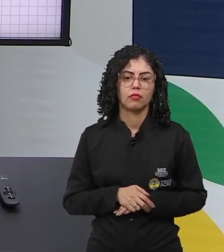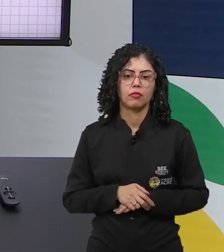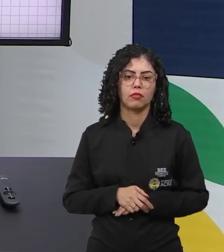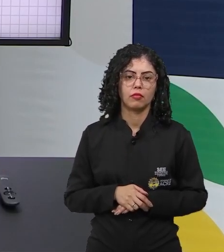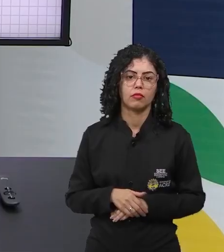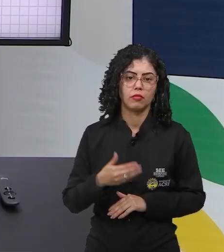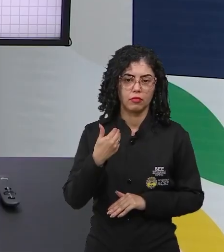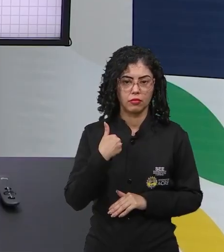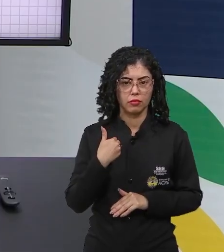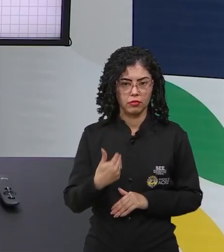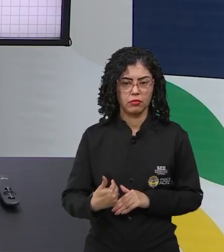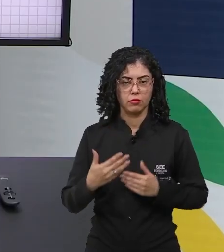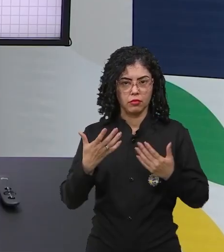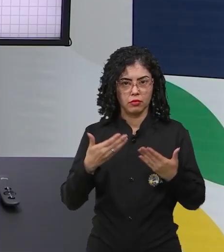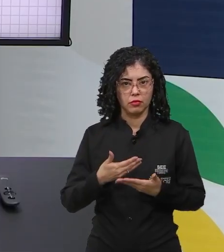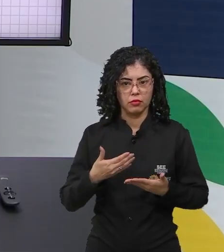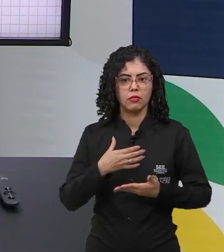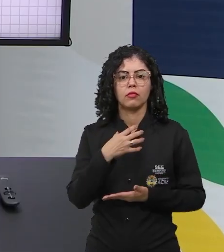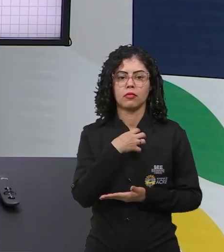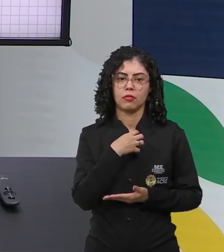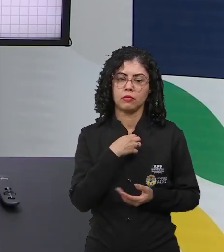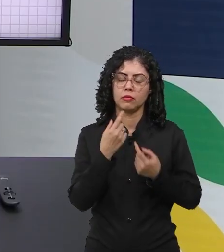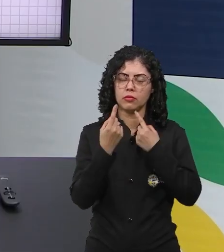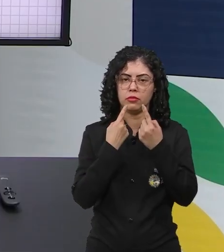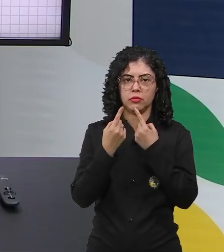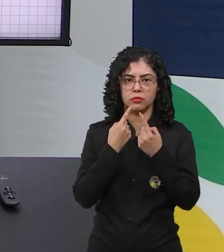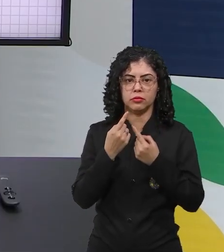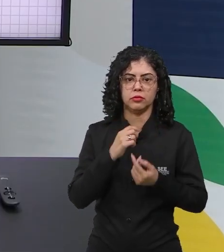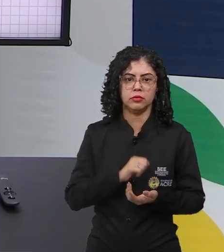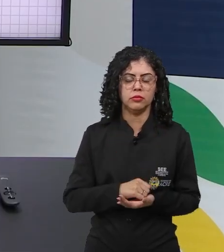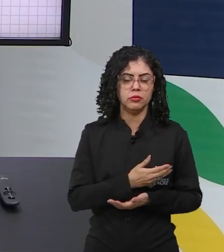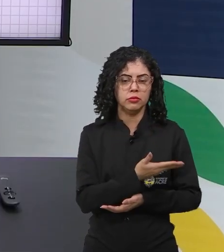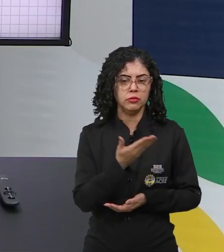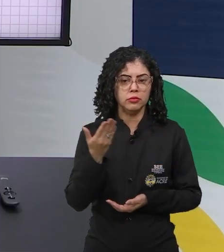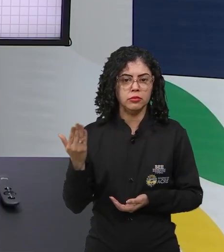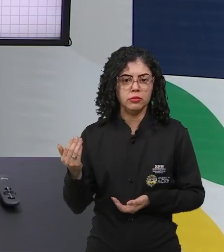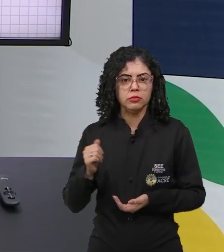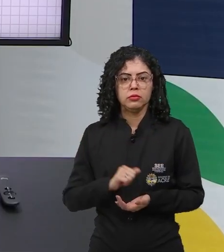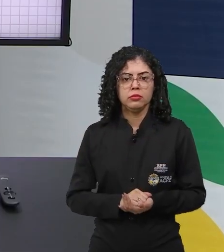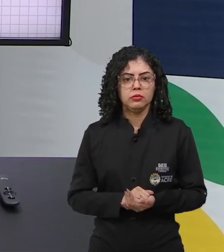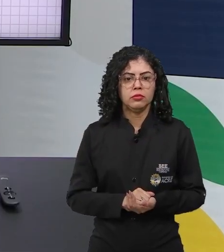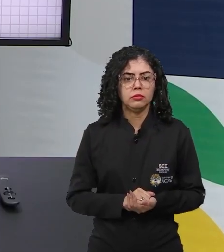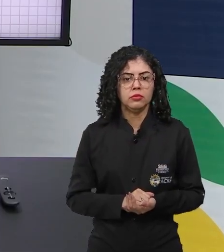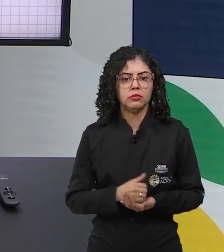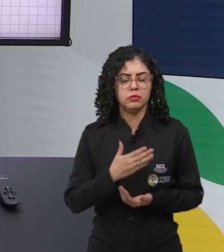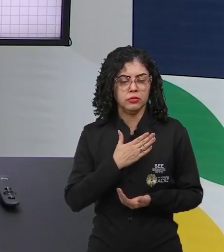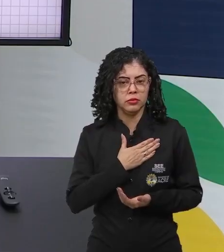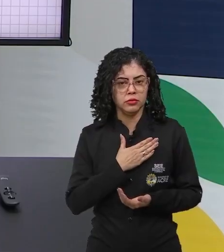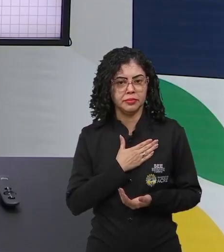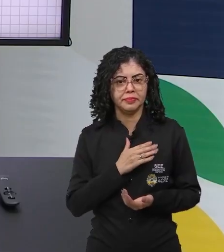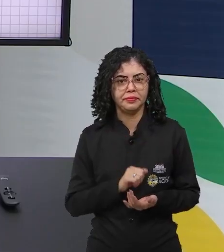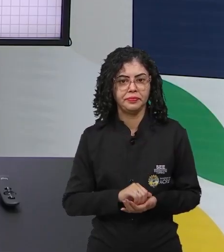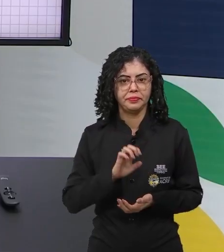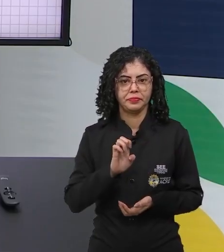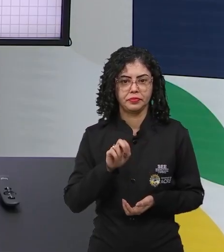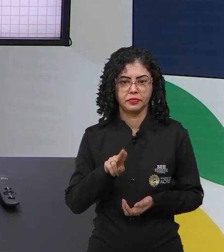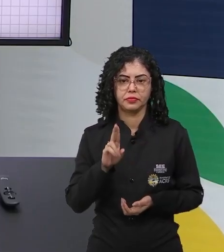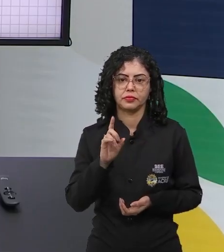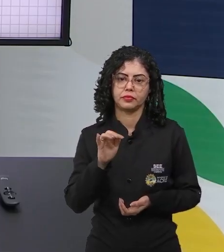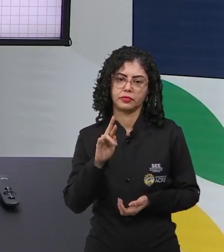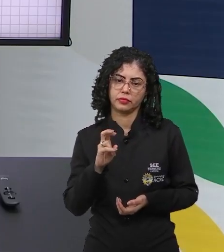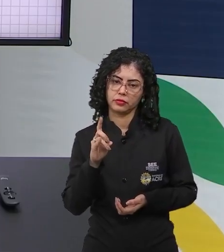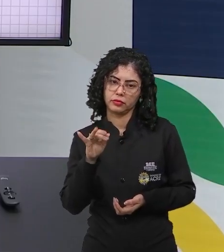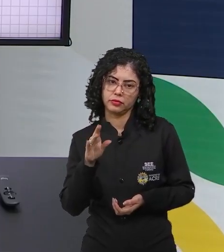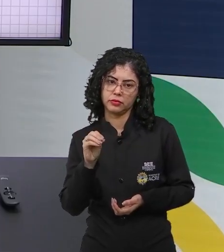estou aqui, neste momento, me comunicando com vocês. Então, eu sou uma enunciadora